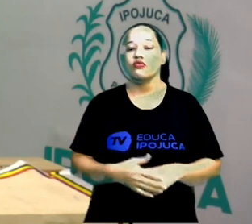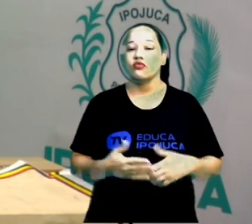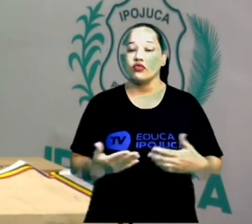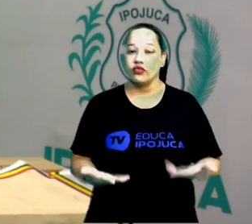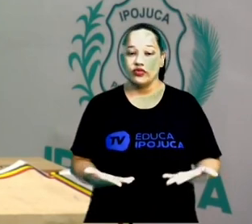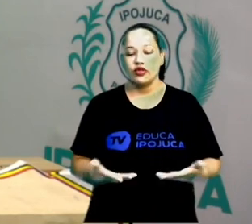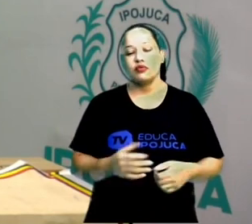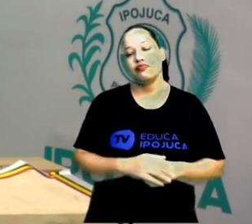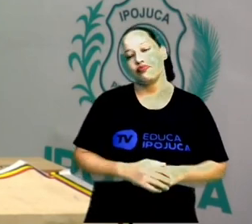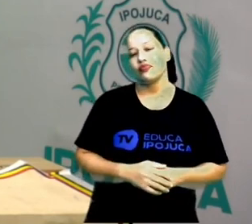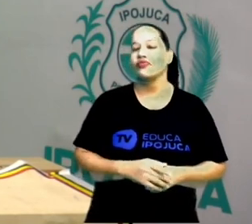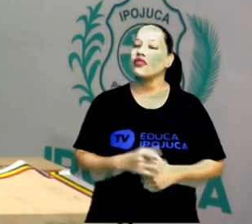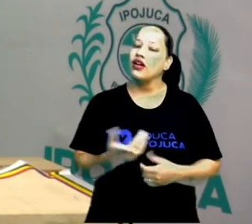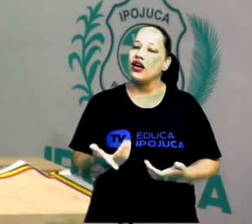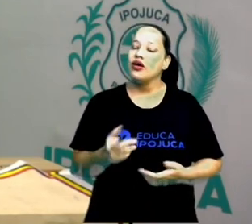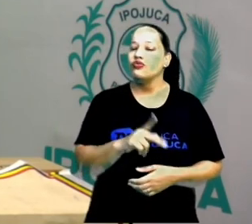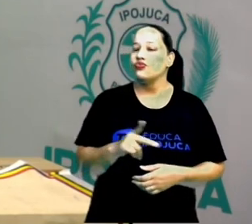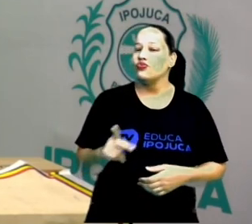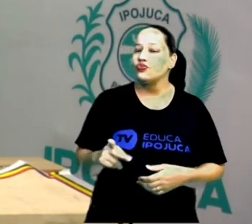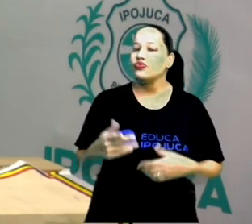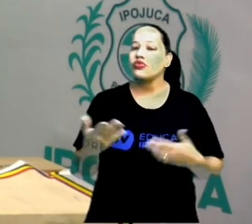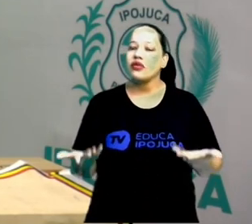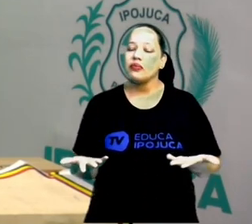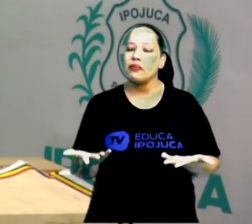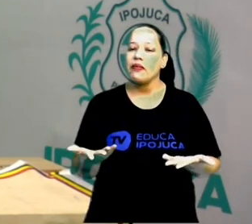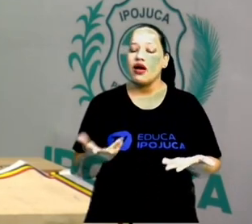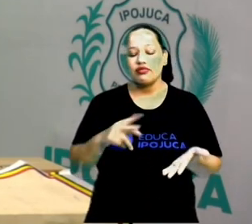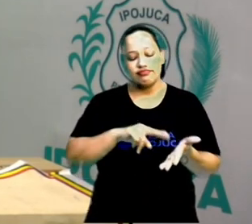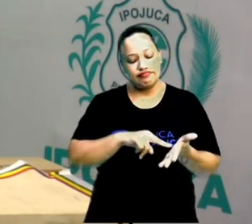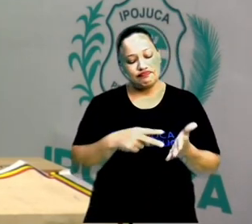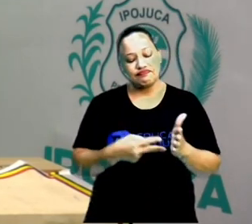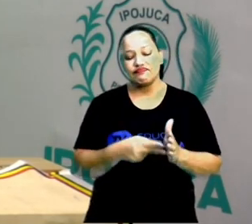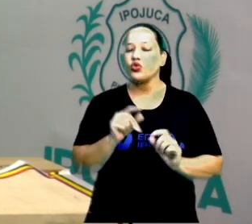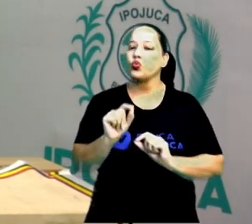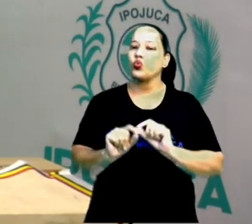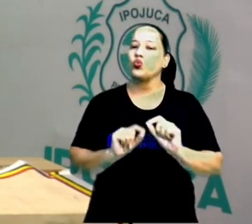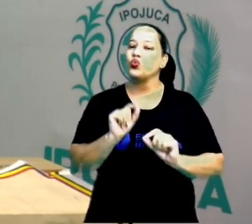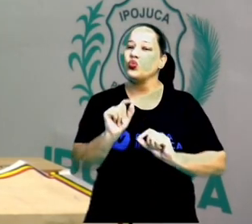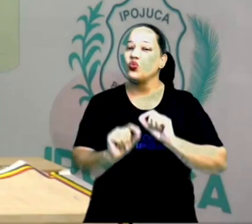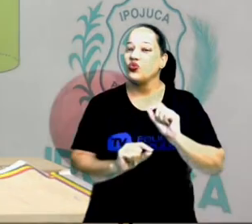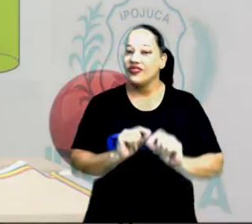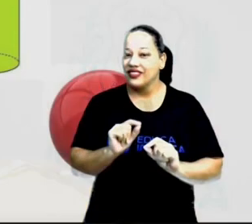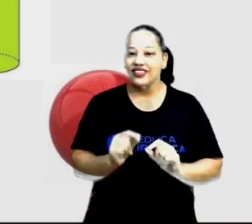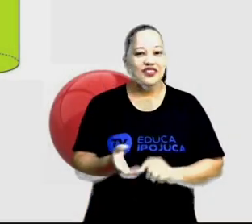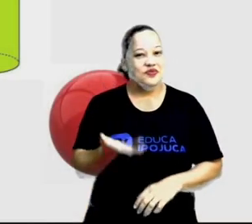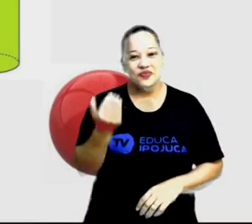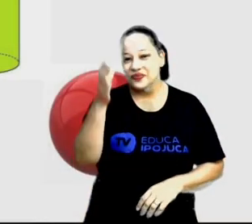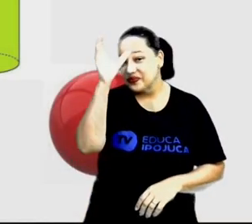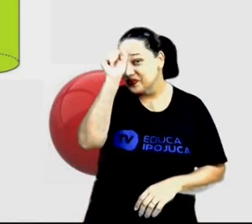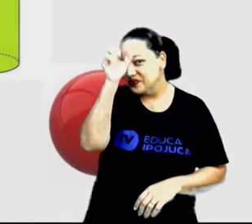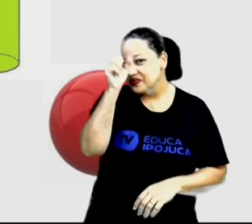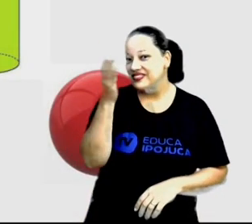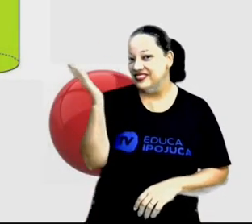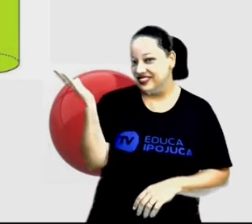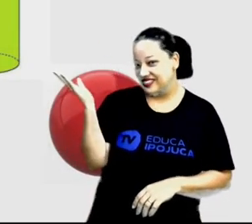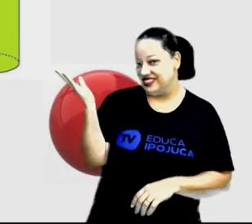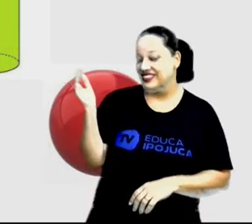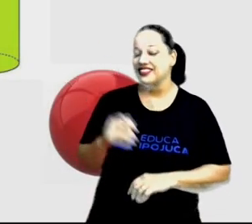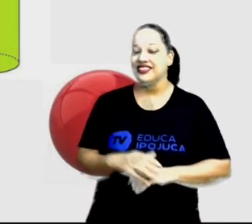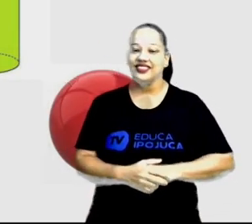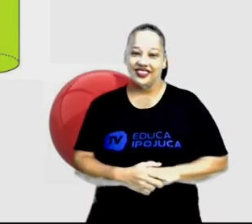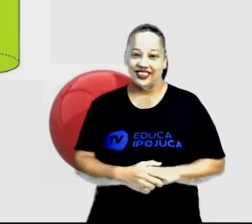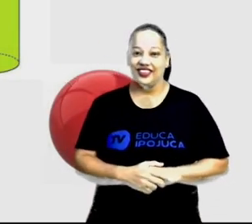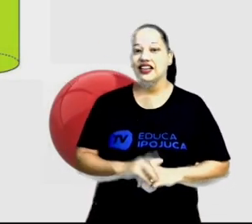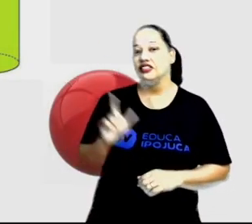Tia Natália, e o que vem a ser figura geométrica? Vamos aprender? As